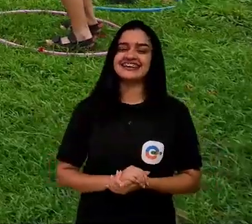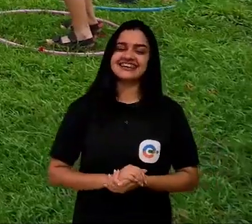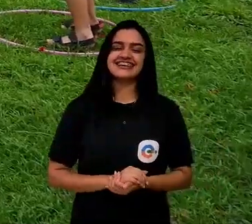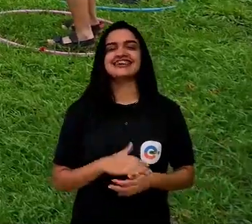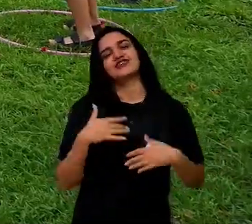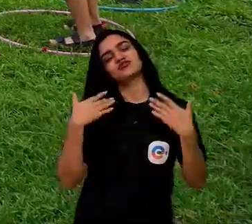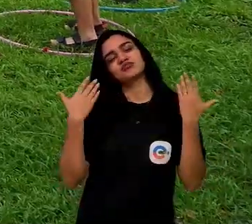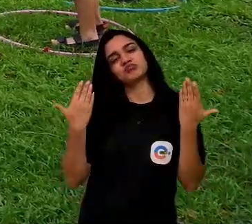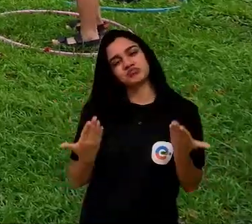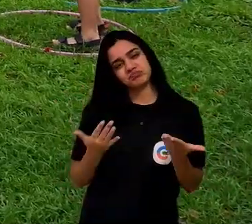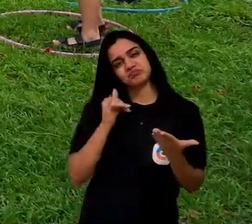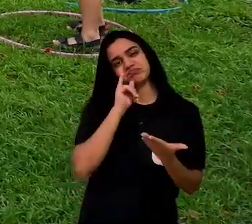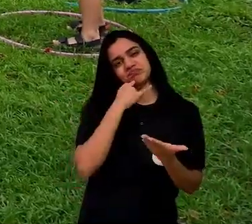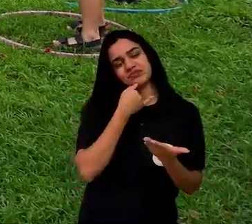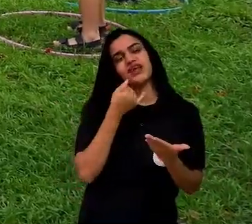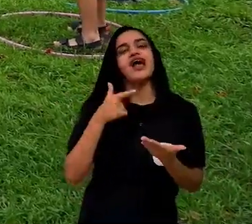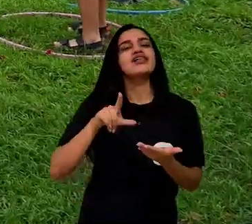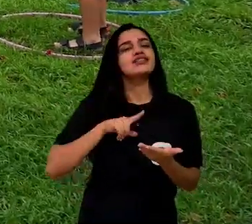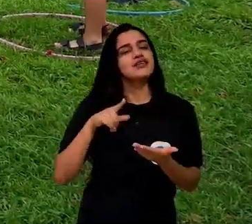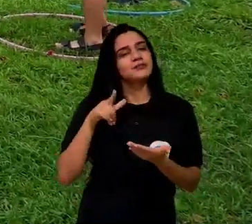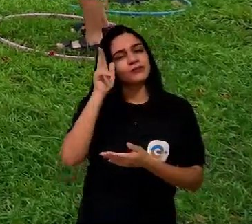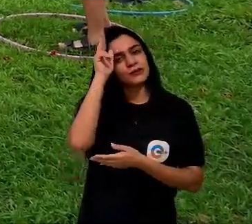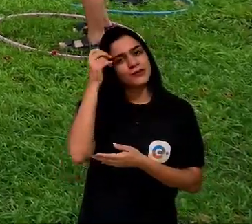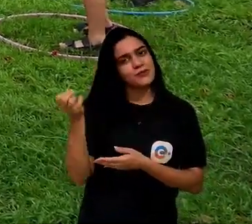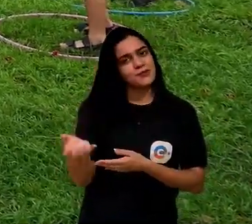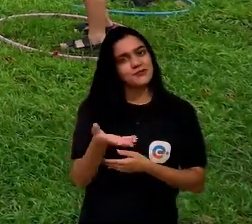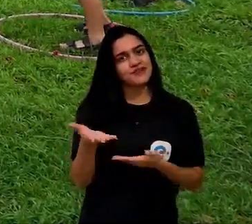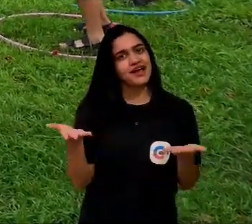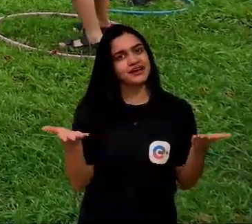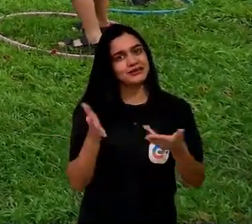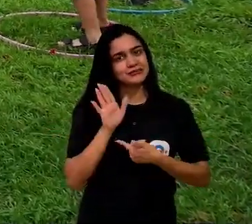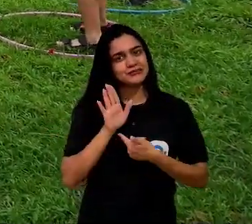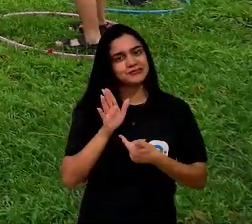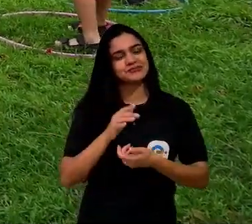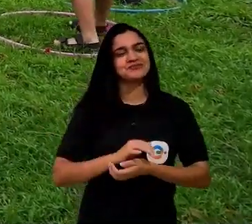Ah, temos aqui o novo coelhinho, ó. Eu escorreguei.